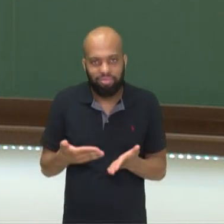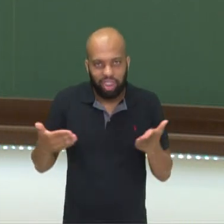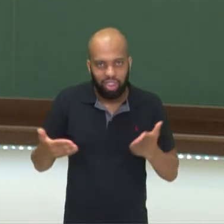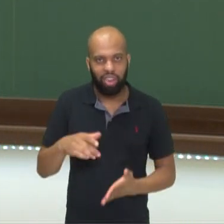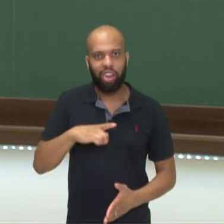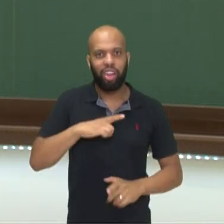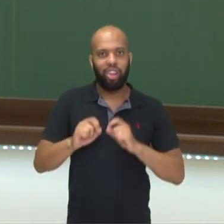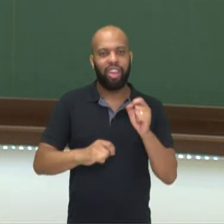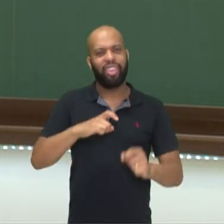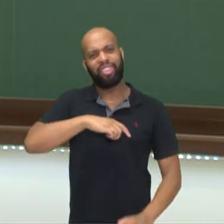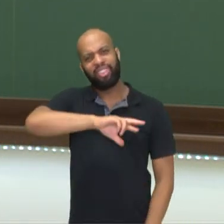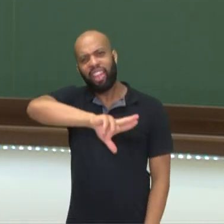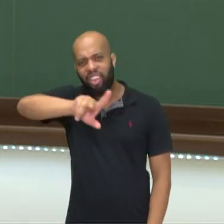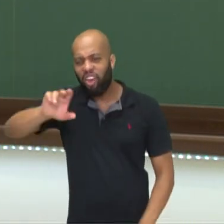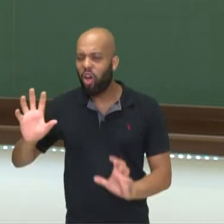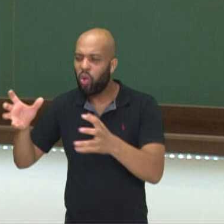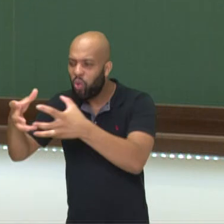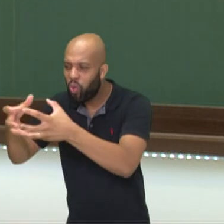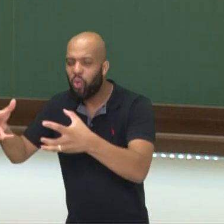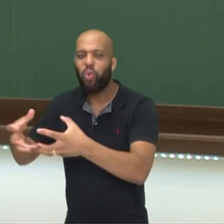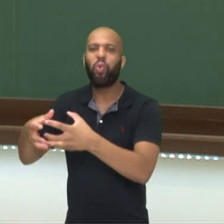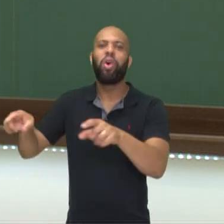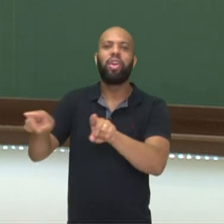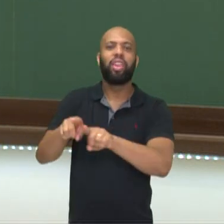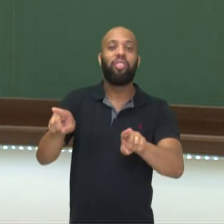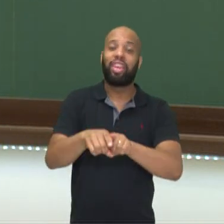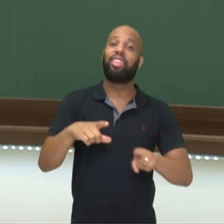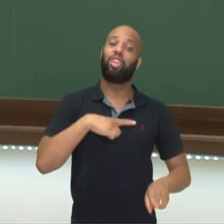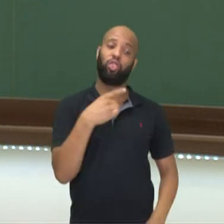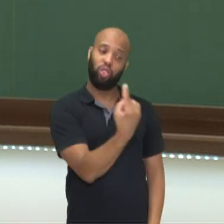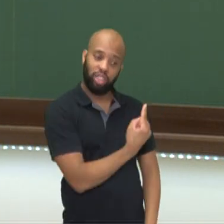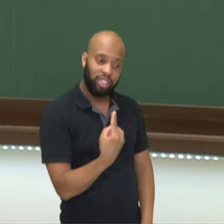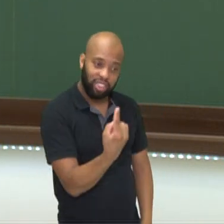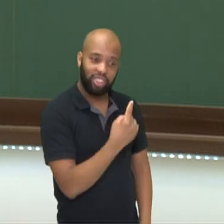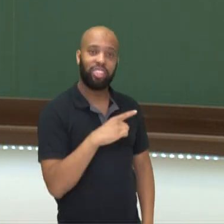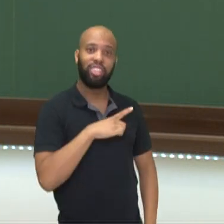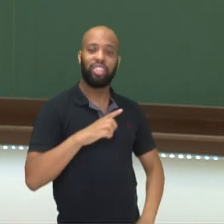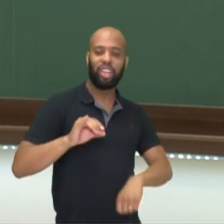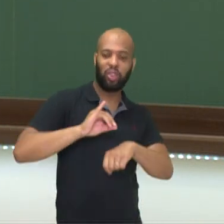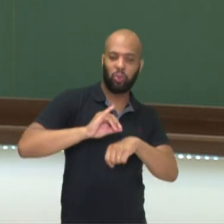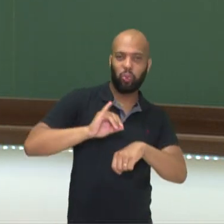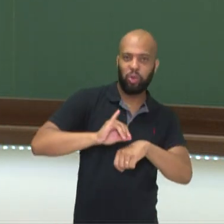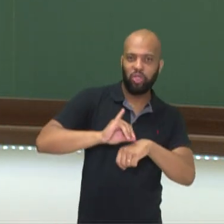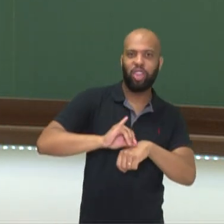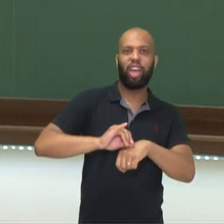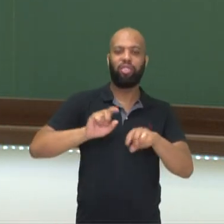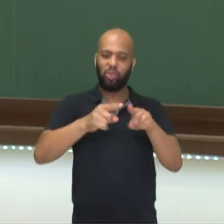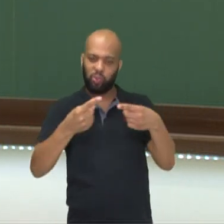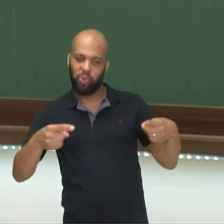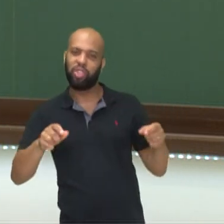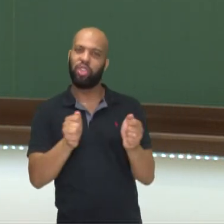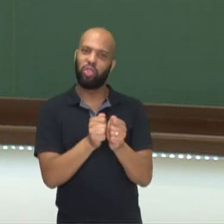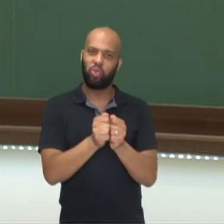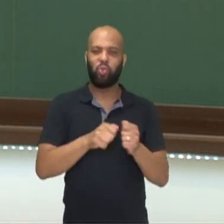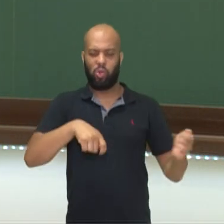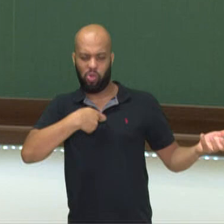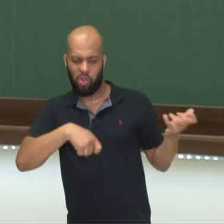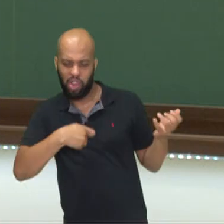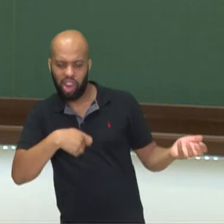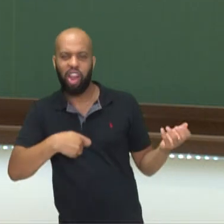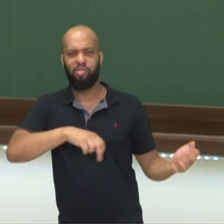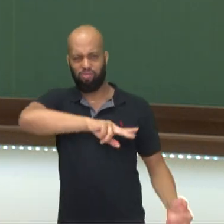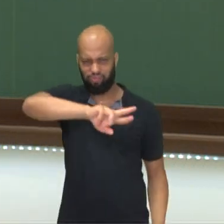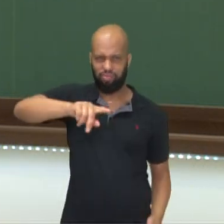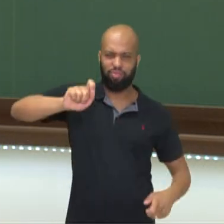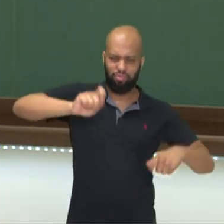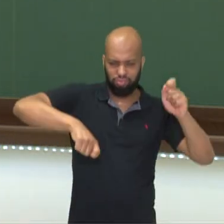tem bandas, cantores solo, acompanhados de seus instrumentistas, né? Então é assim que funciona a história da música, a gente